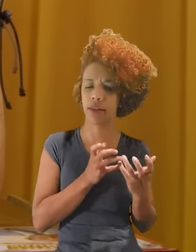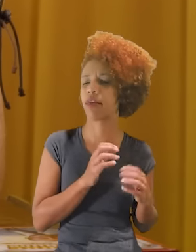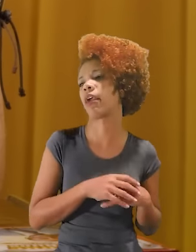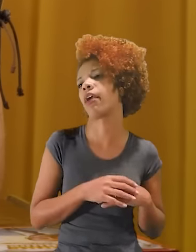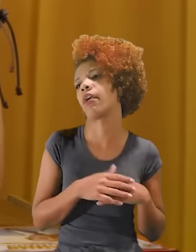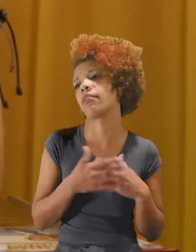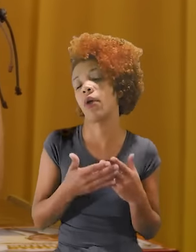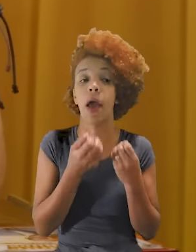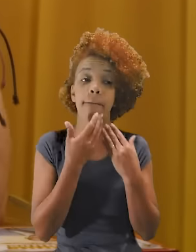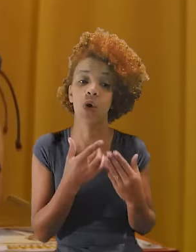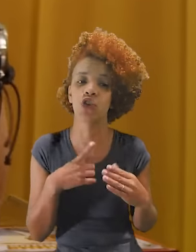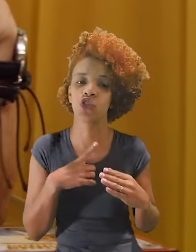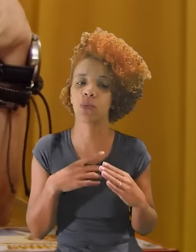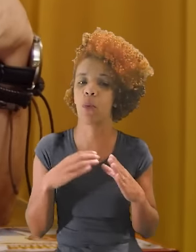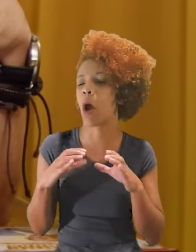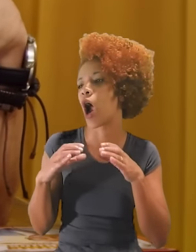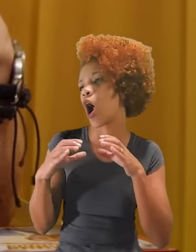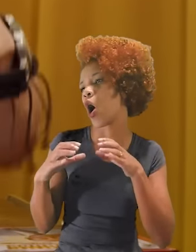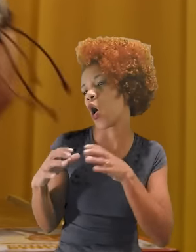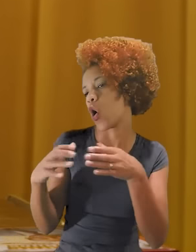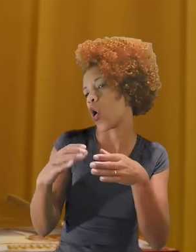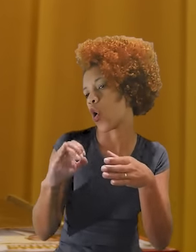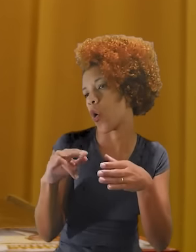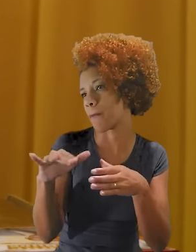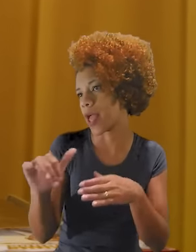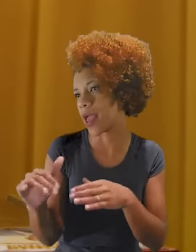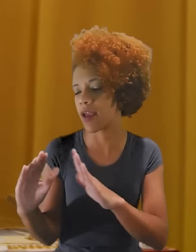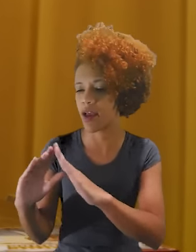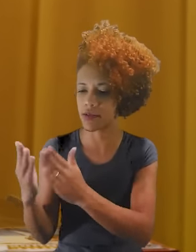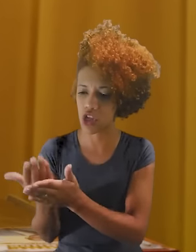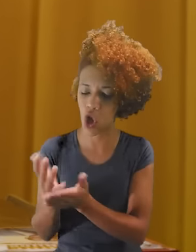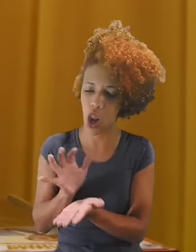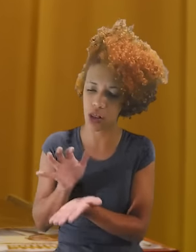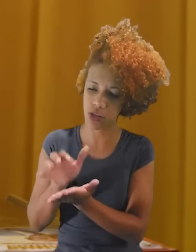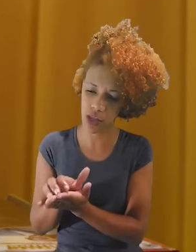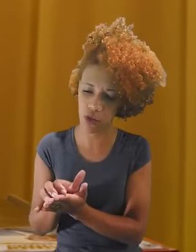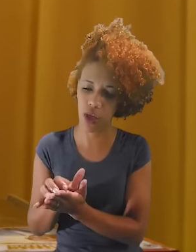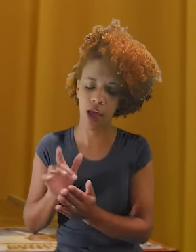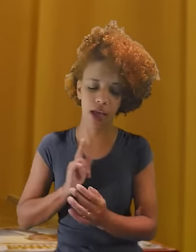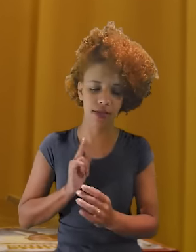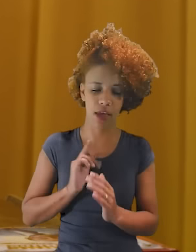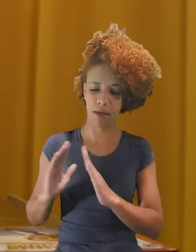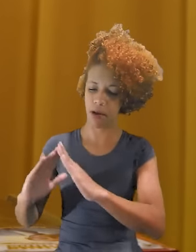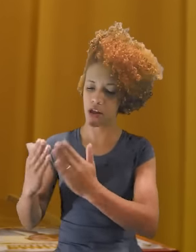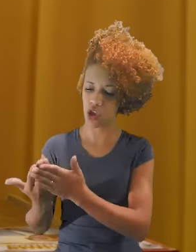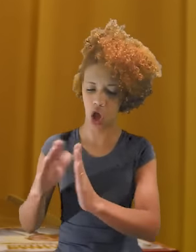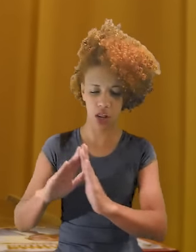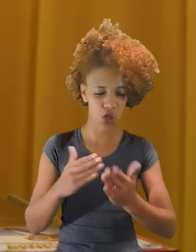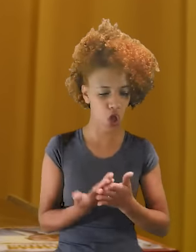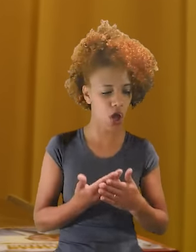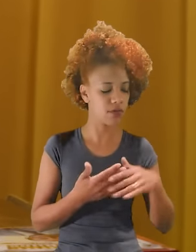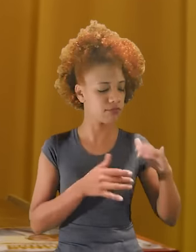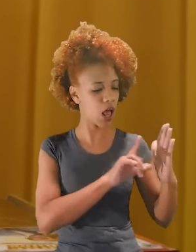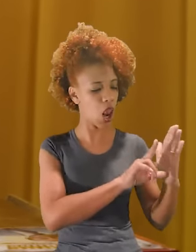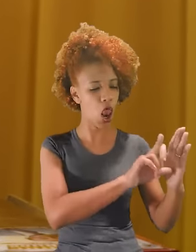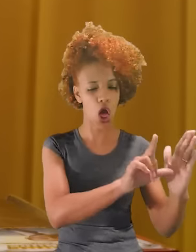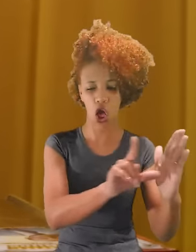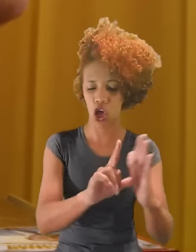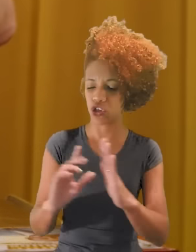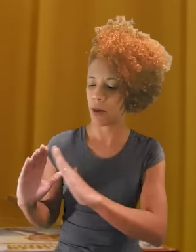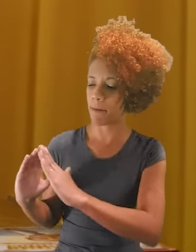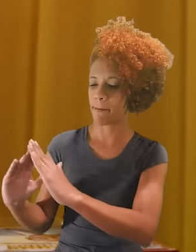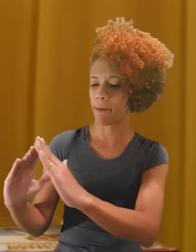queria. Então assim, pô, era tipo uma colmeia, né? Então você tinha, por exemplo, as escolas ficavam no centro, aí você tem o centro comercial ao lado, aí